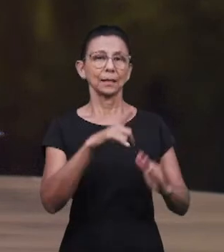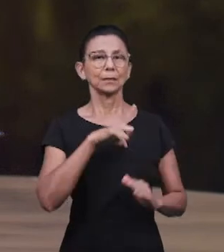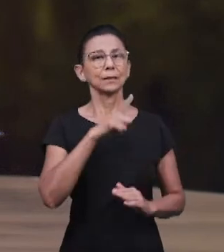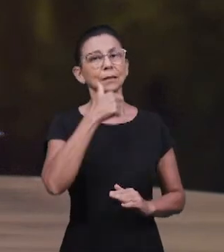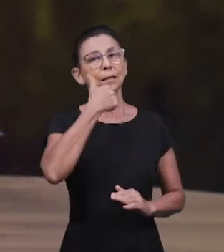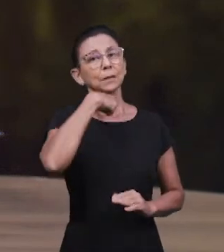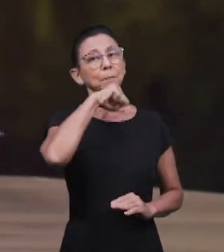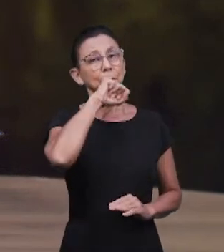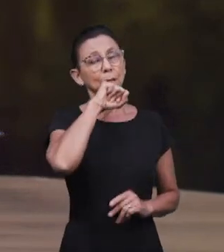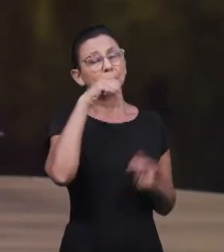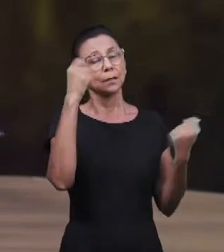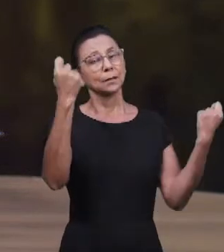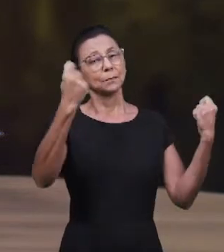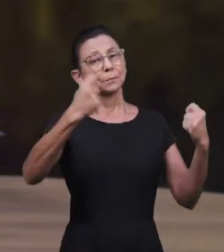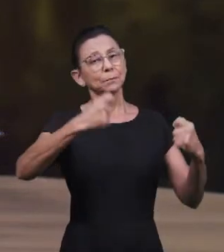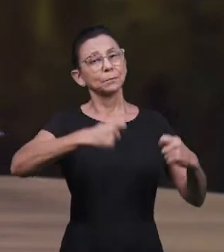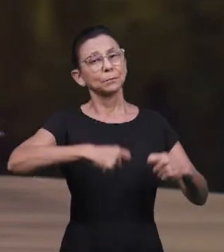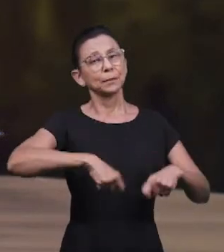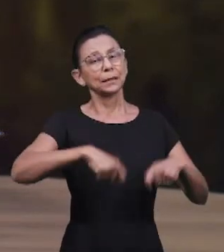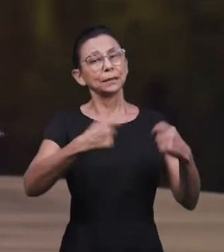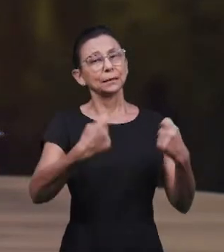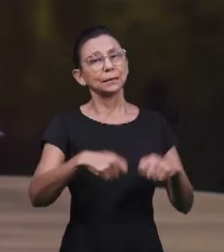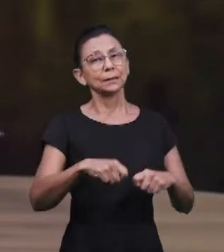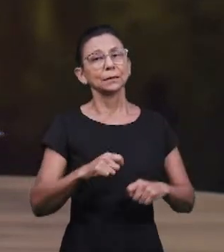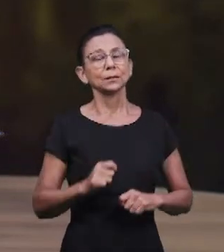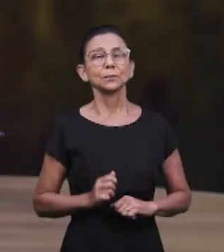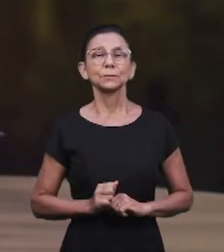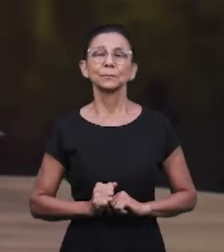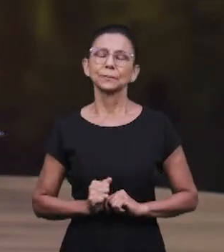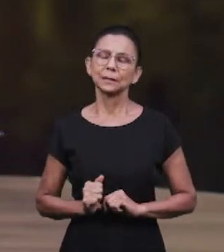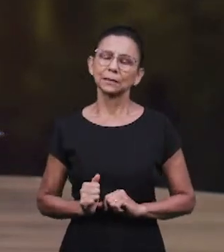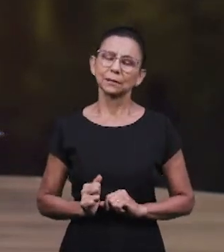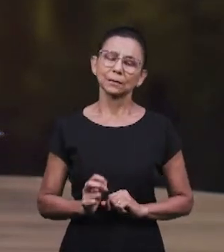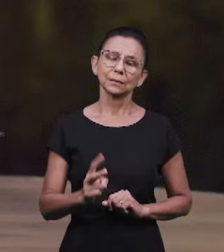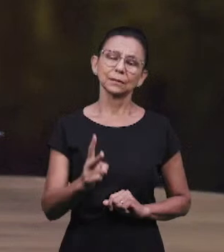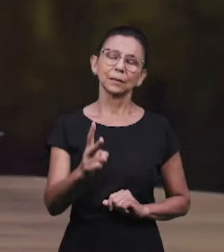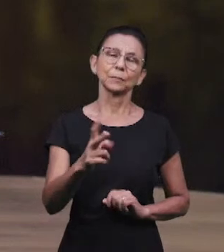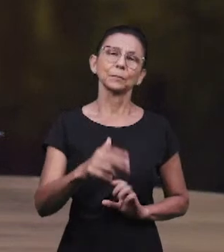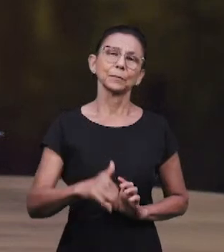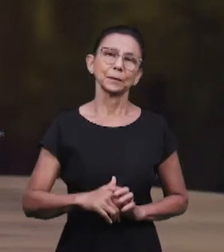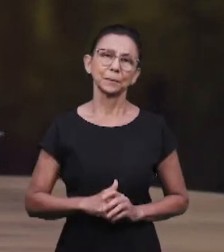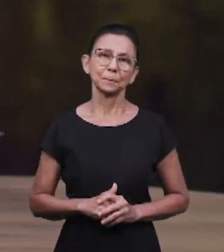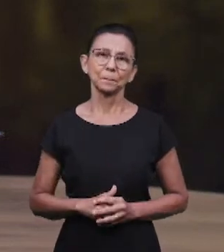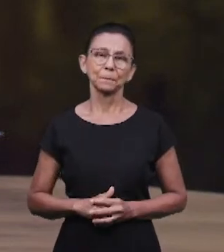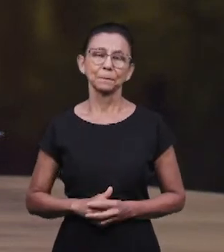casa nós temos mães que precisam, por toda a vida,